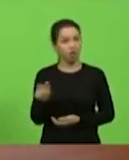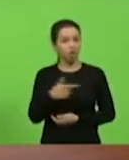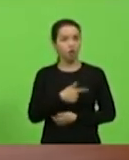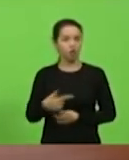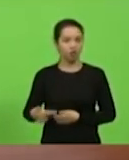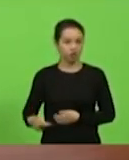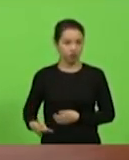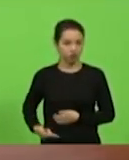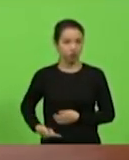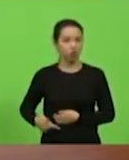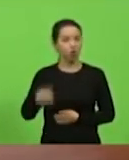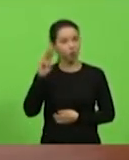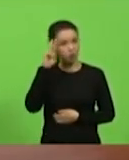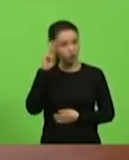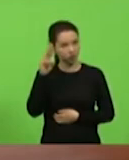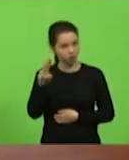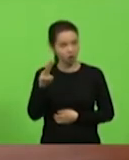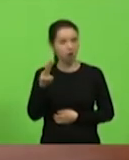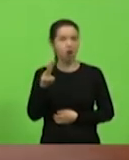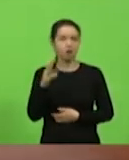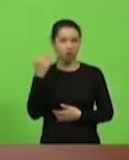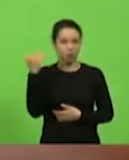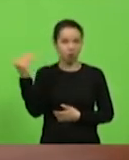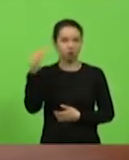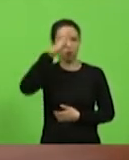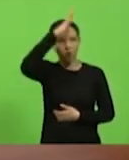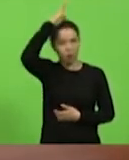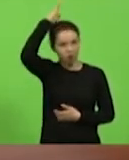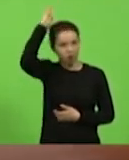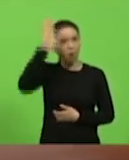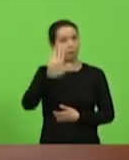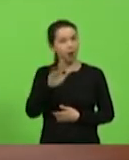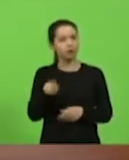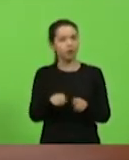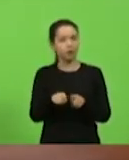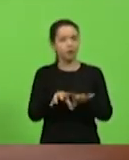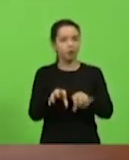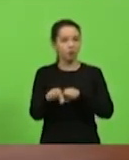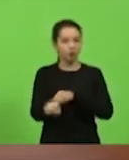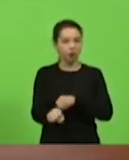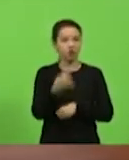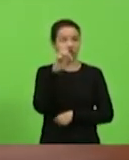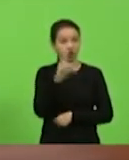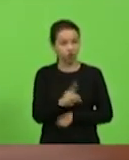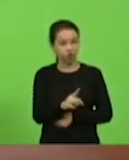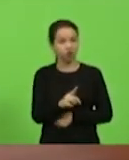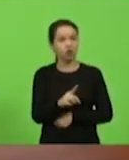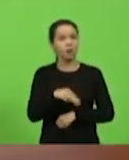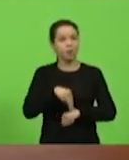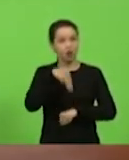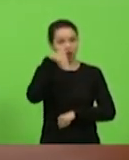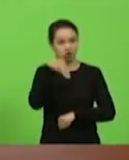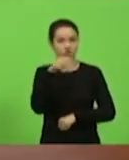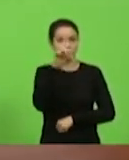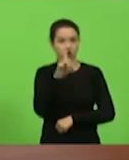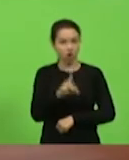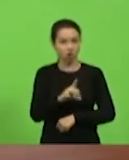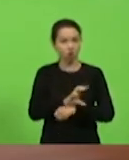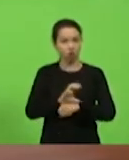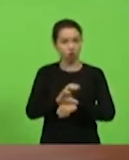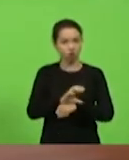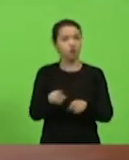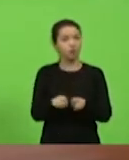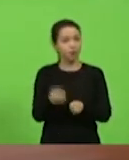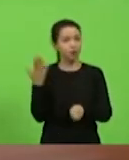bombeiro, ele também é graduado em Direito, mestre em Direito Constitucional e já foi professor